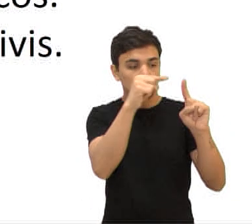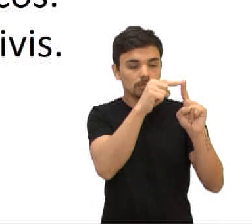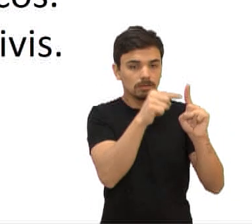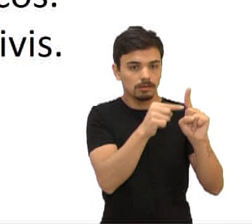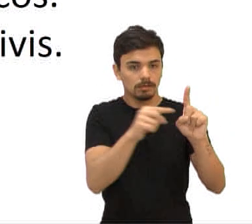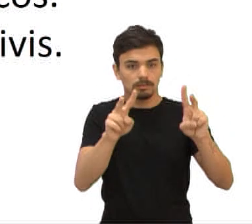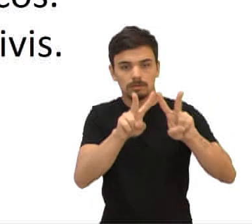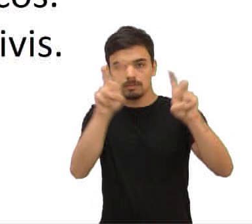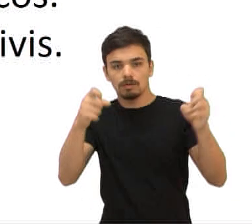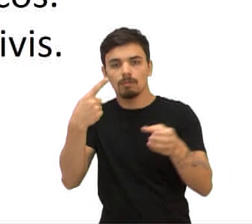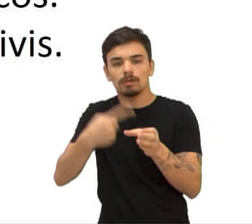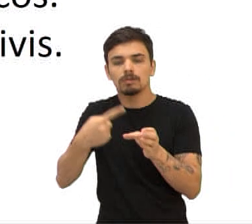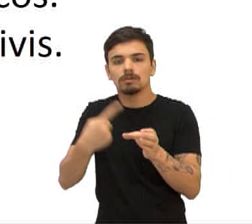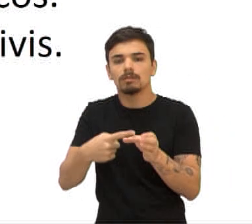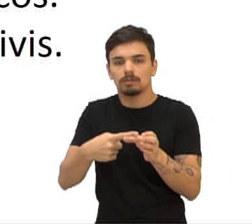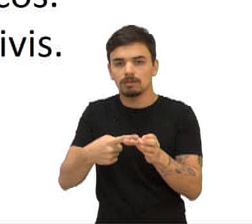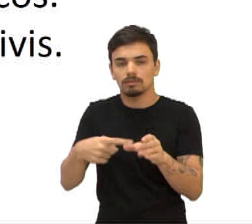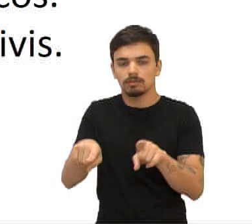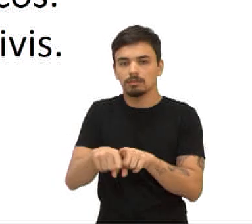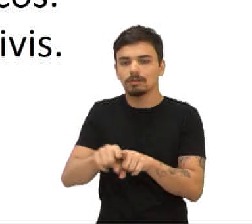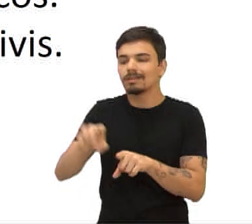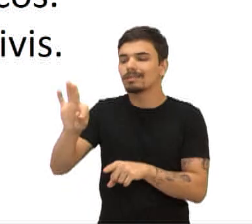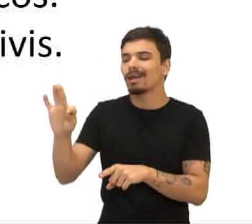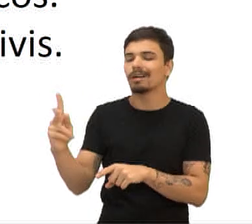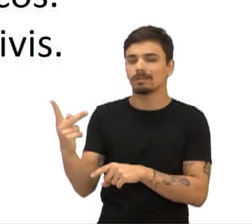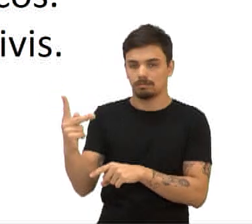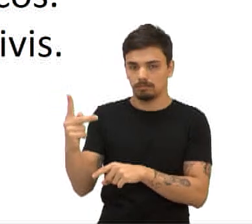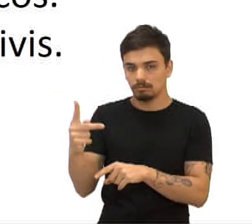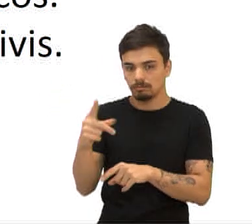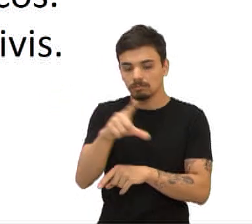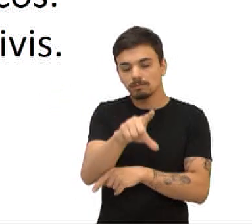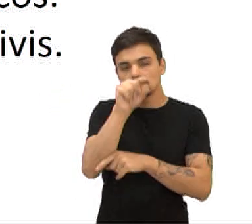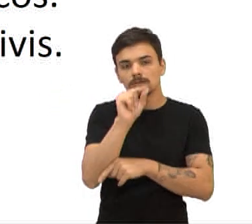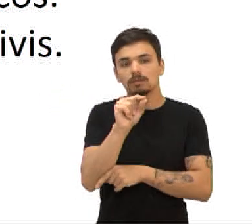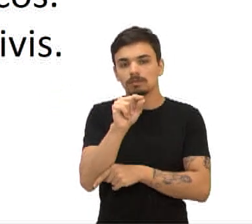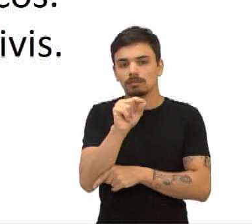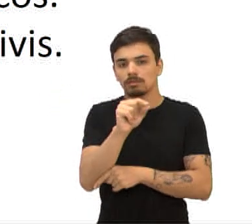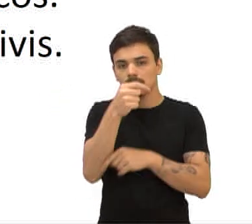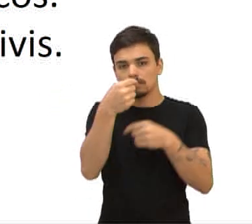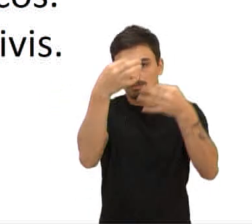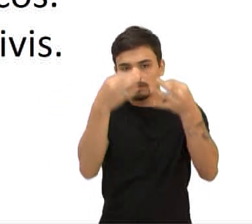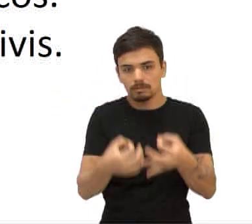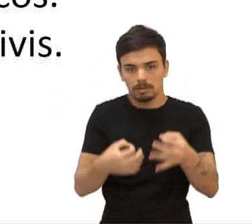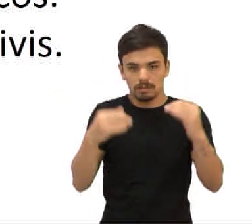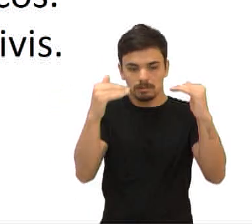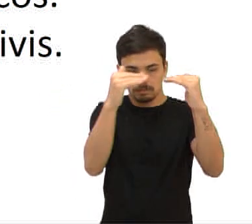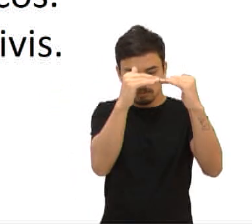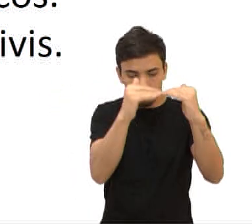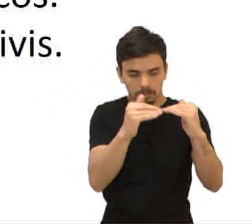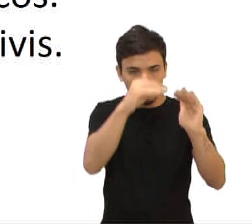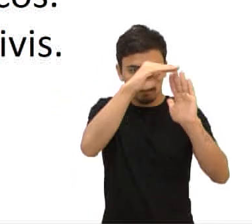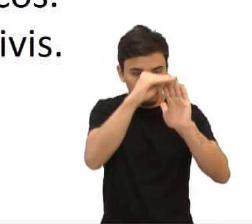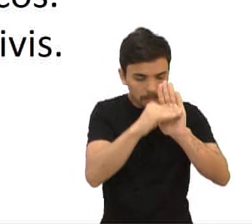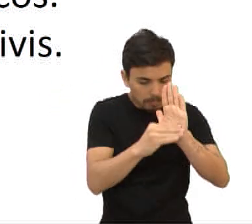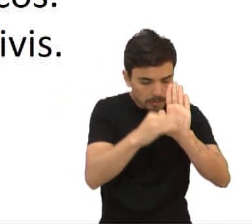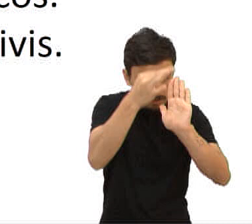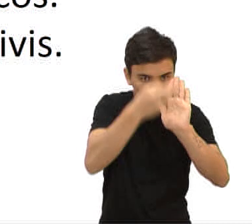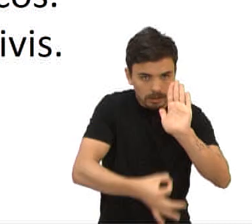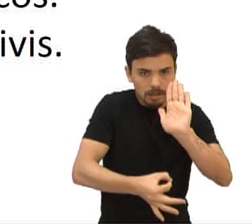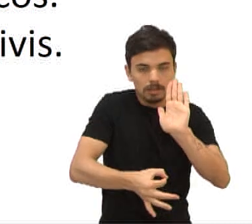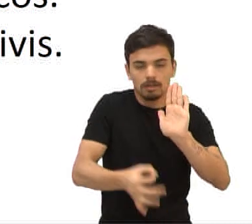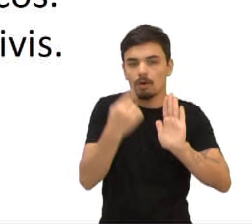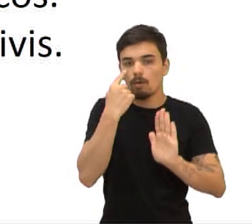sobre cidadania na obra de T.H. Marshall, assinale a alternativa com a sequência correta dos direitos na Europa.